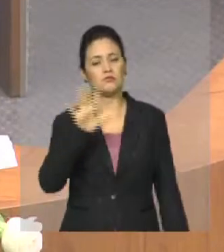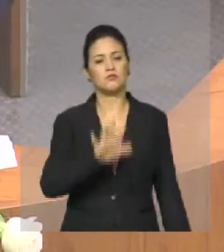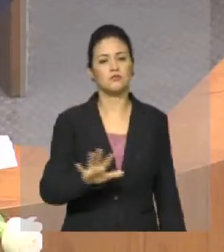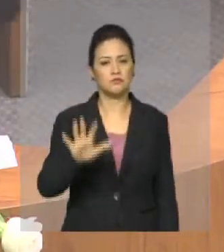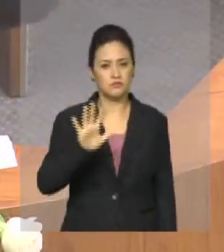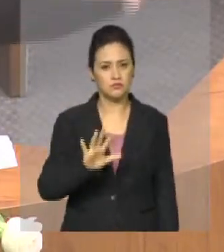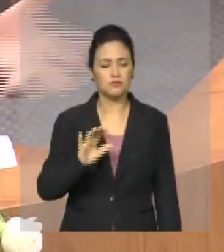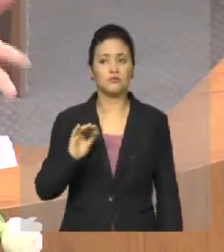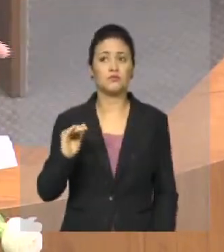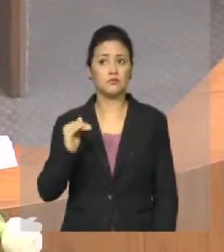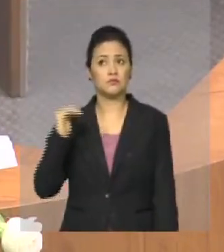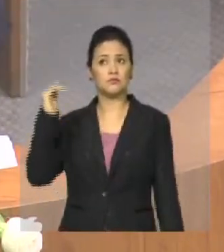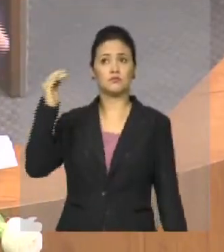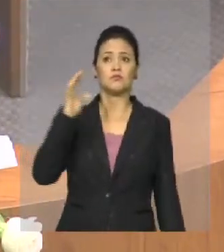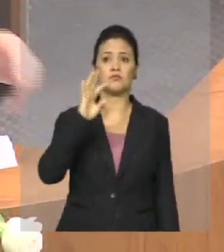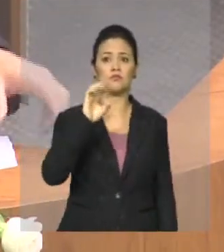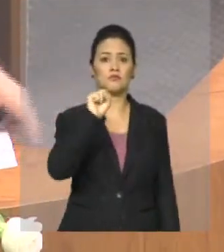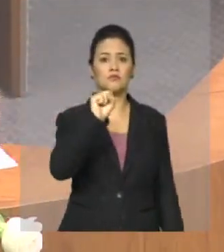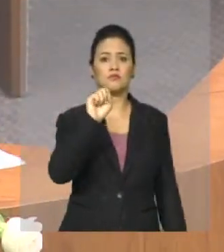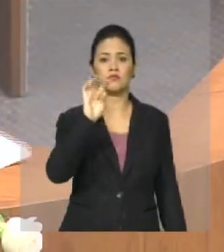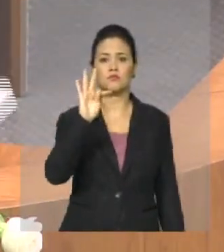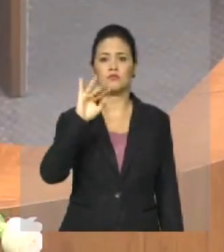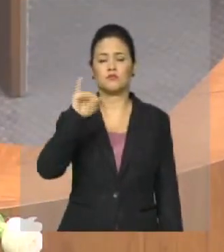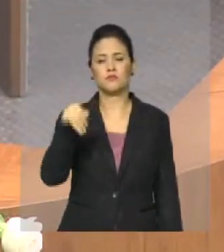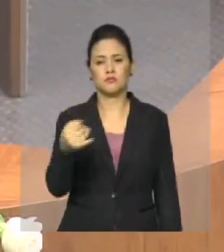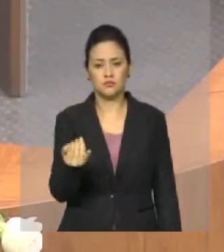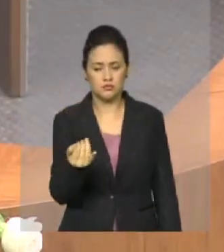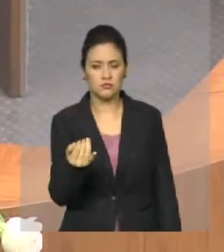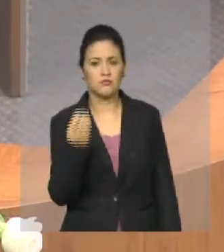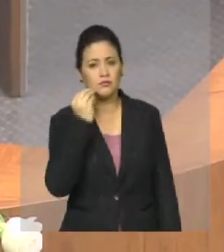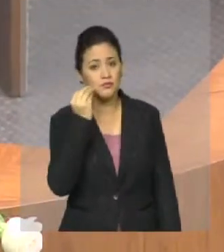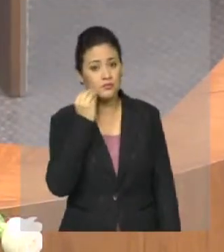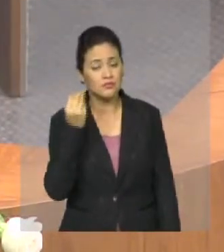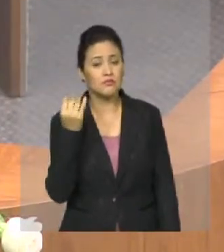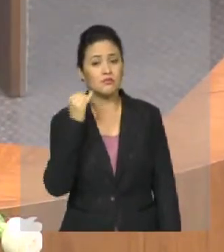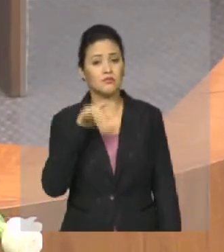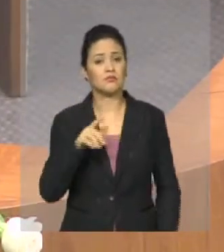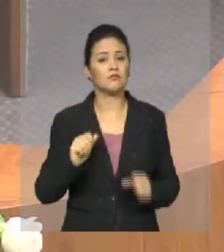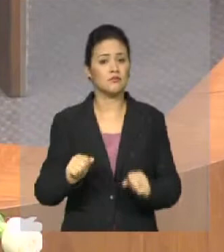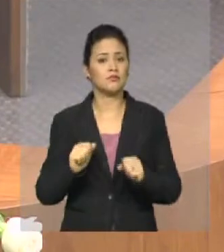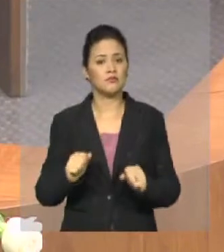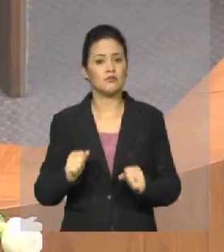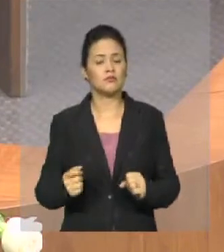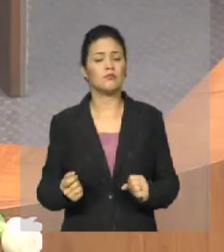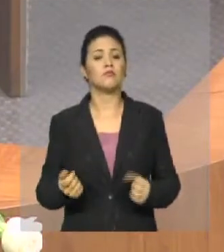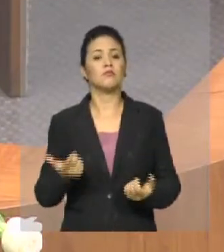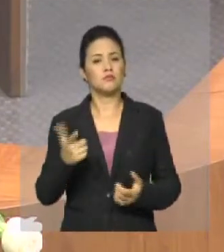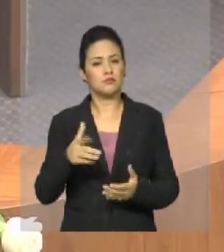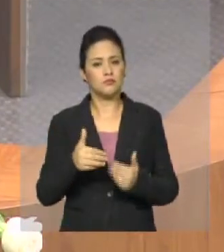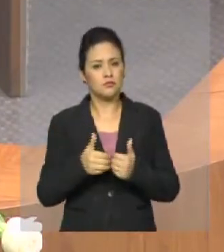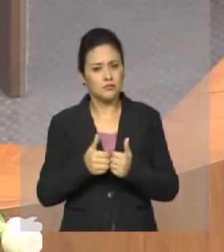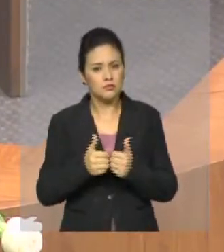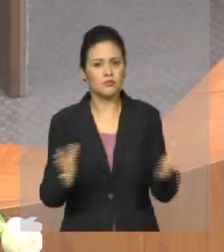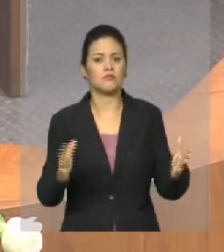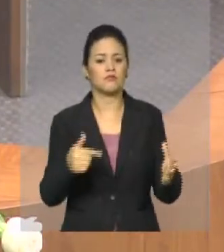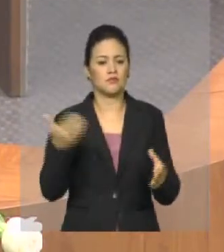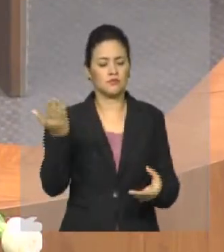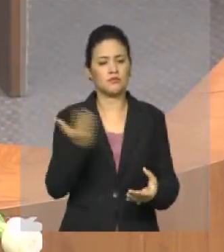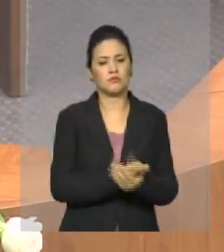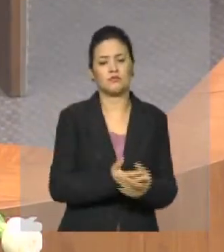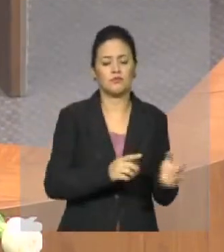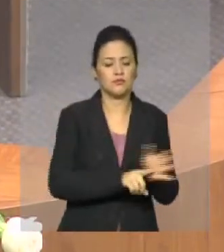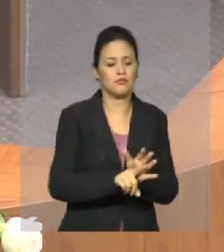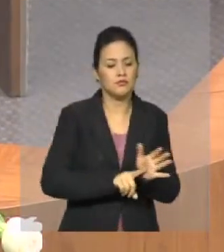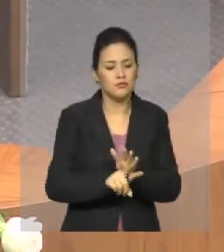Justiça, para que veja se o Supremo Tribunal Federal, para que alguém possa olhar esse caso e reinvestigar e realmente